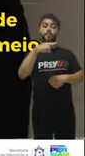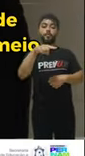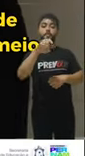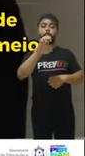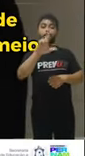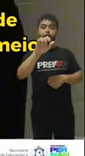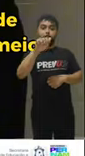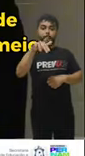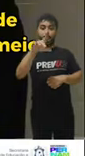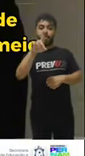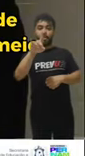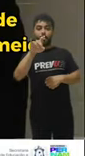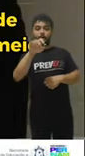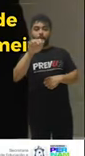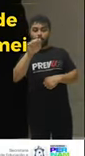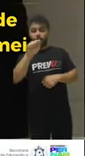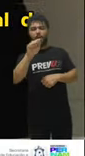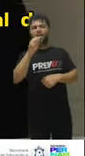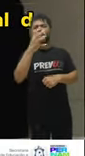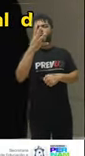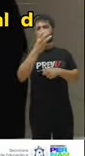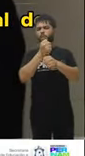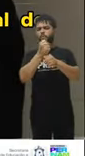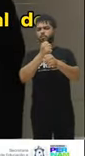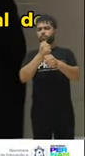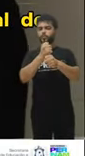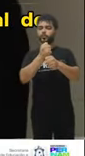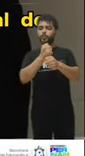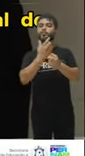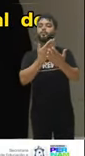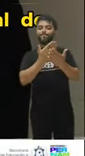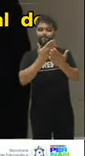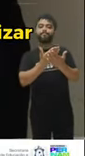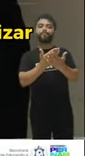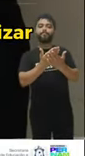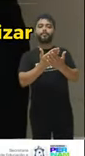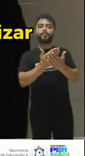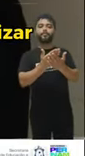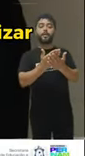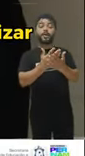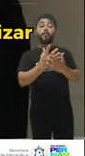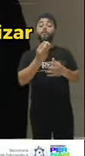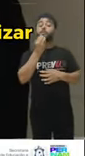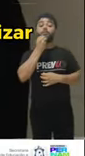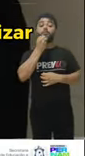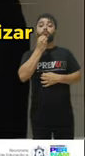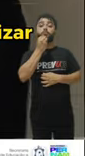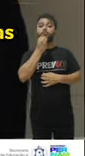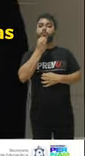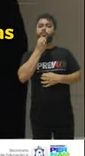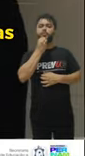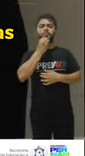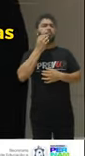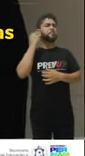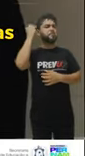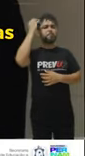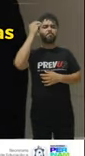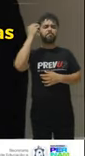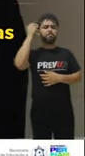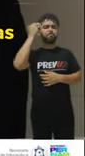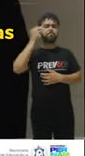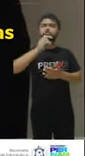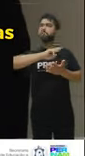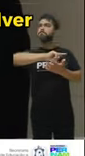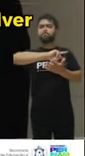onde passei 4 meses e meio. A Rede Pública Estadual de Pernambuco conseguiu me oportunizar inúmeras